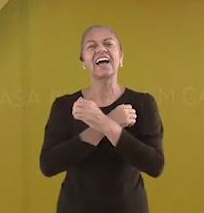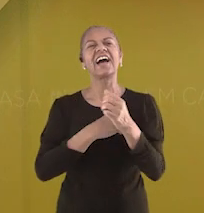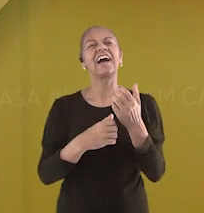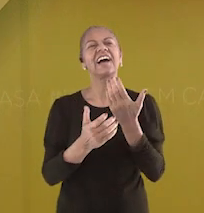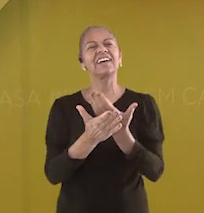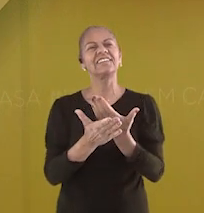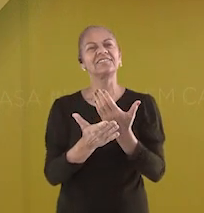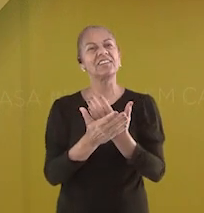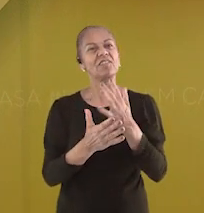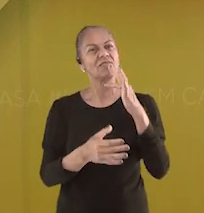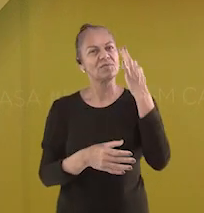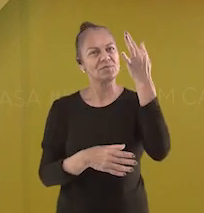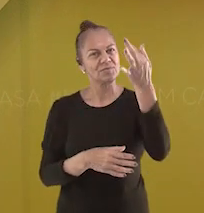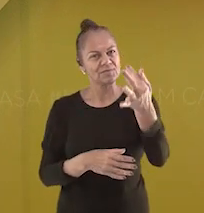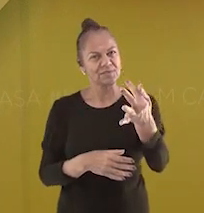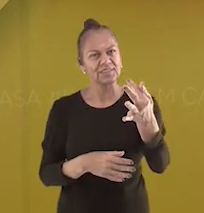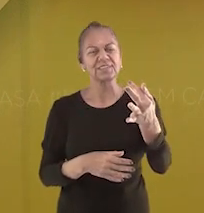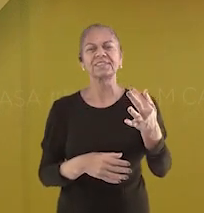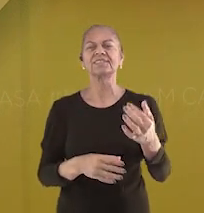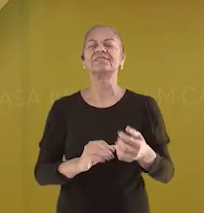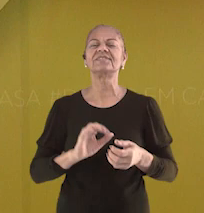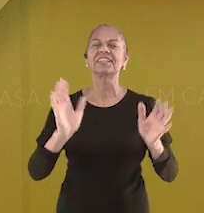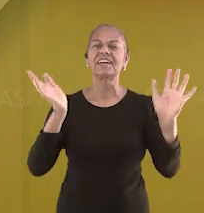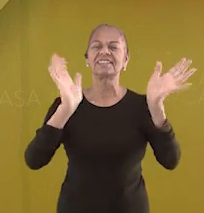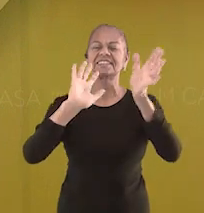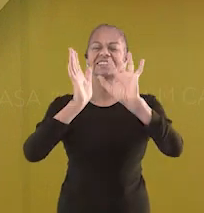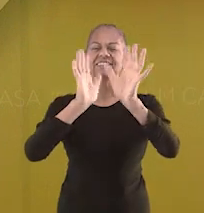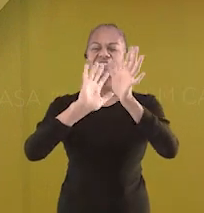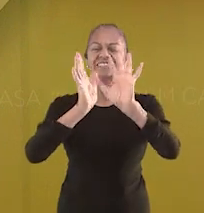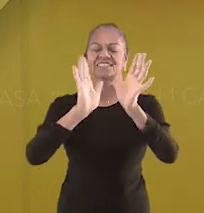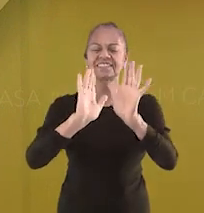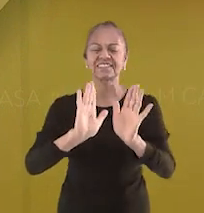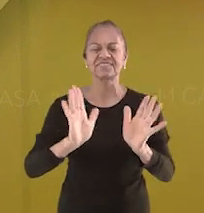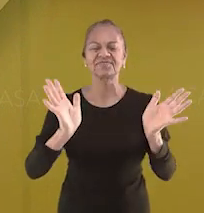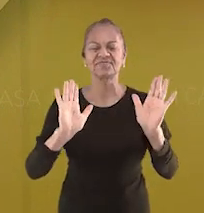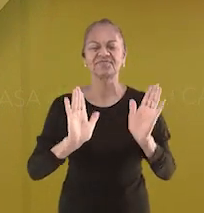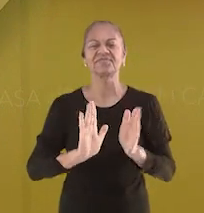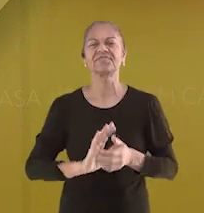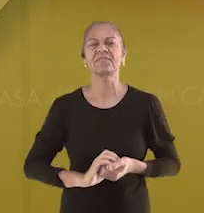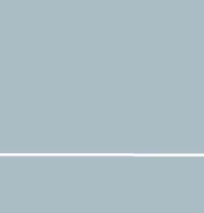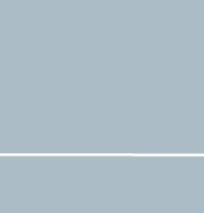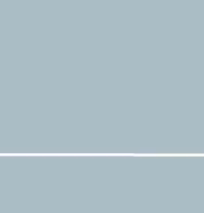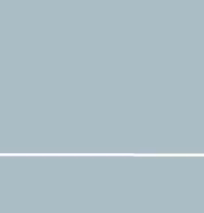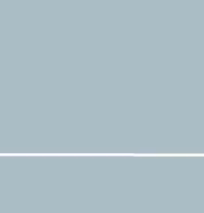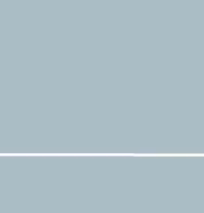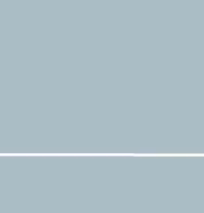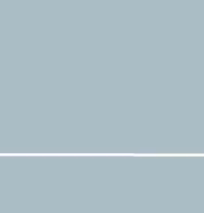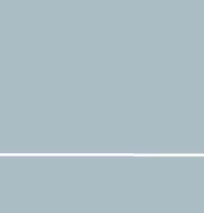Um grande abraço do professor Antônio e até o próximo programa. Tchau!